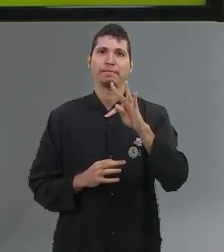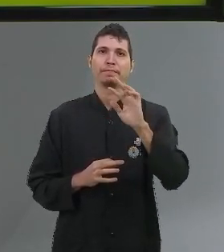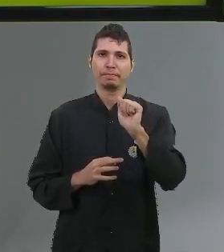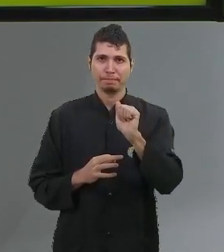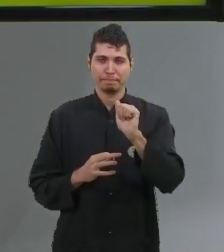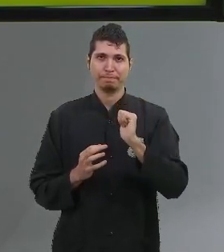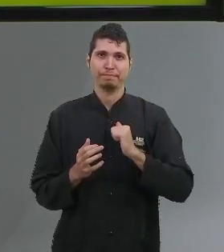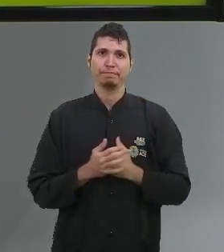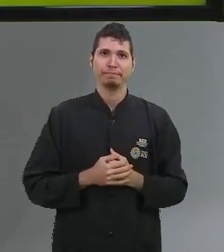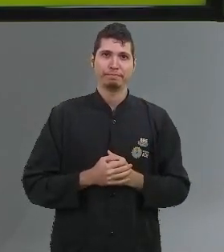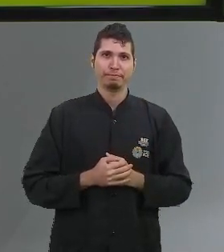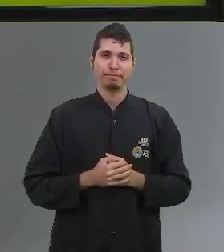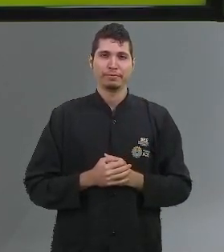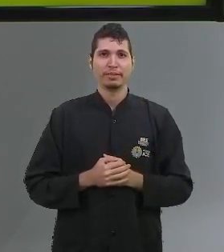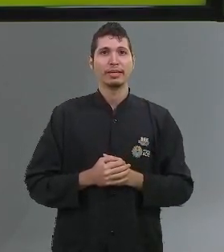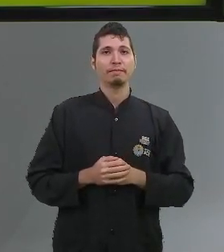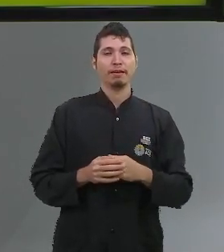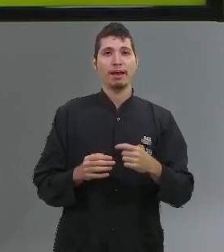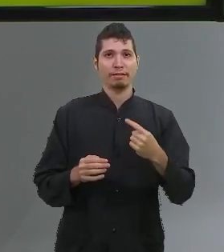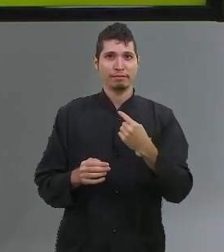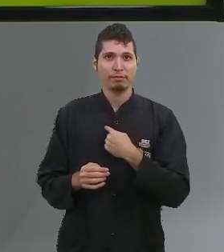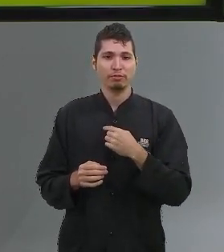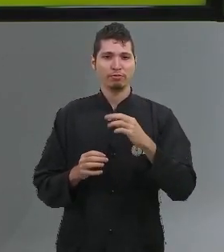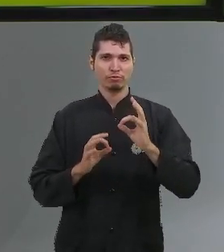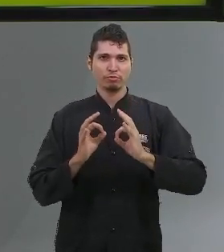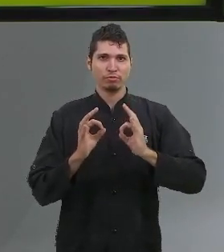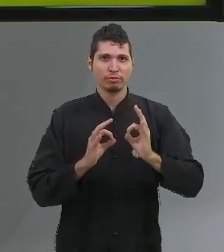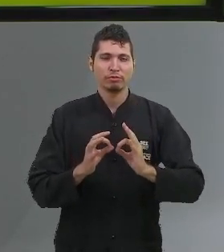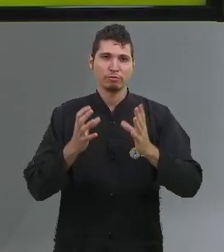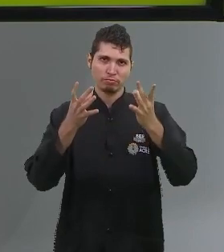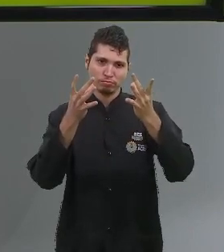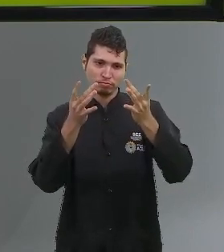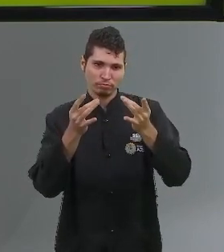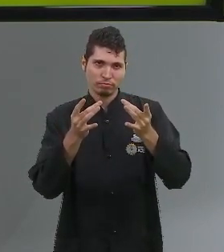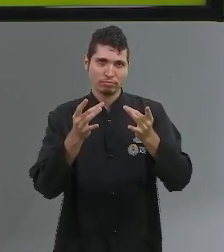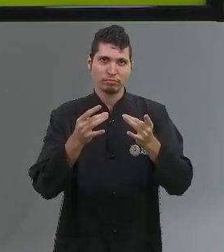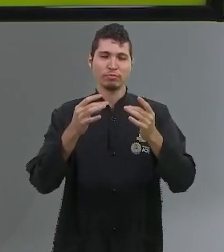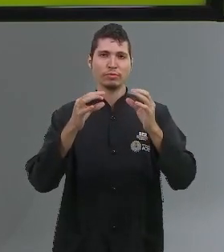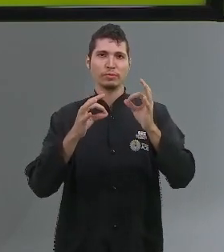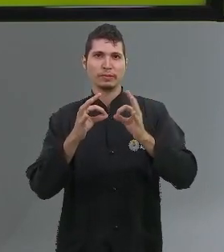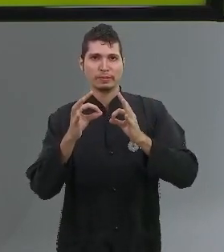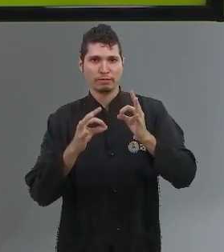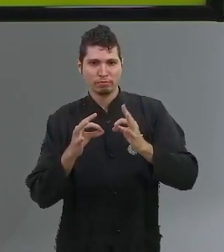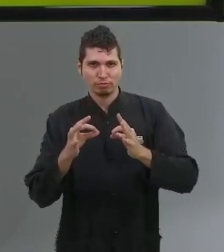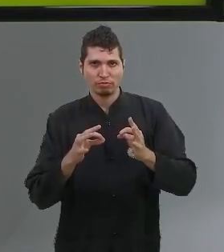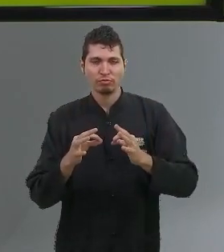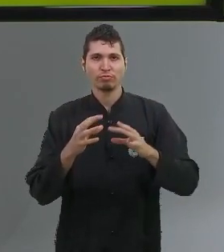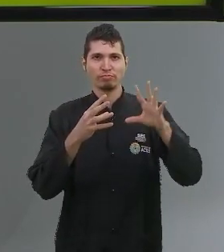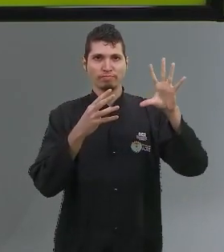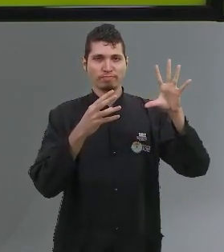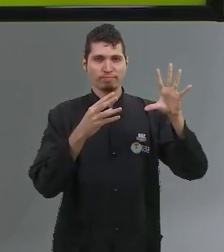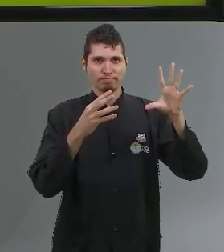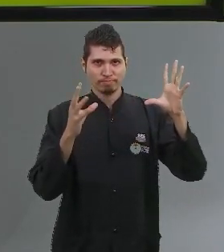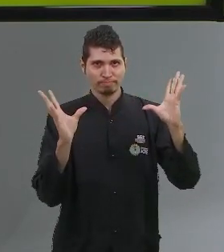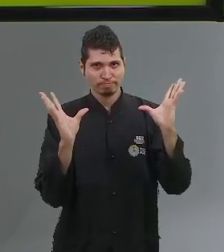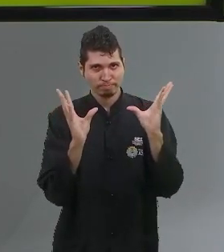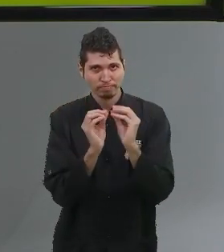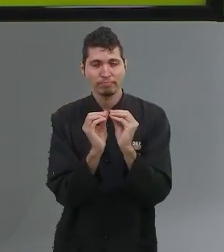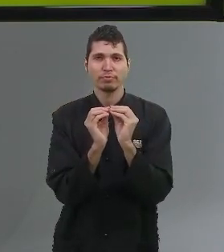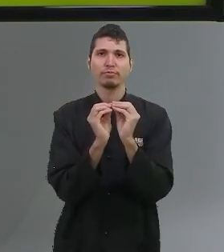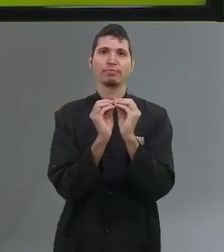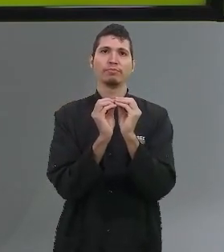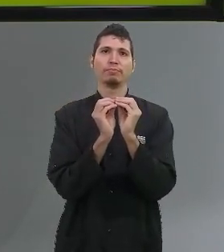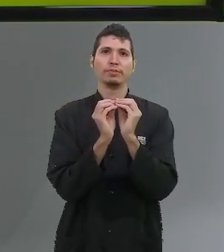mas aí eu vou mesclando, abordando, simplificando, que é para a gente ter um melhor resultado. Então eu vou falar o que é essencial, o que é